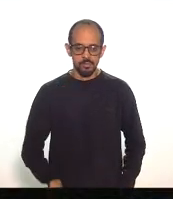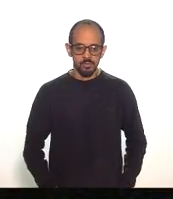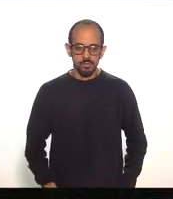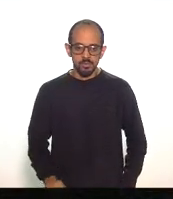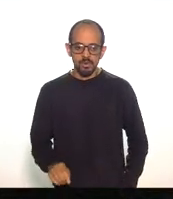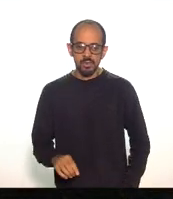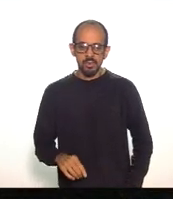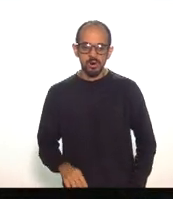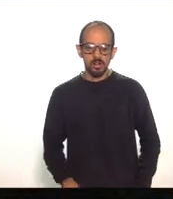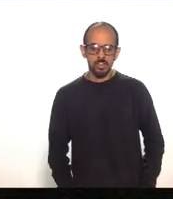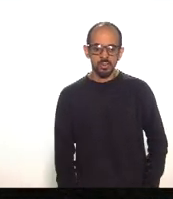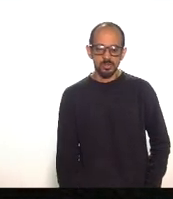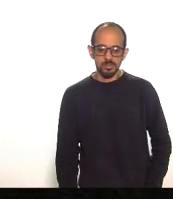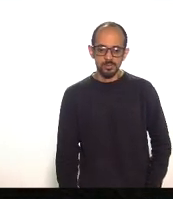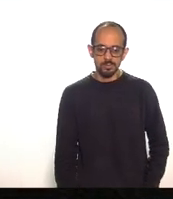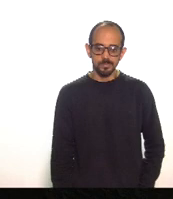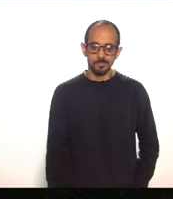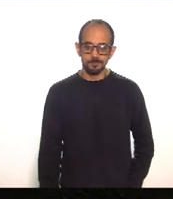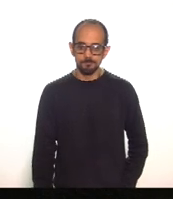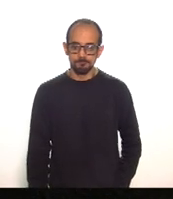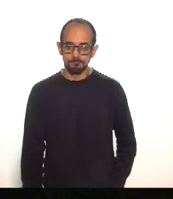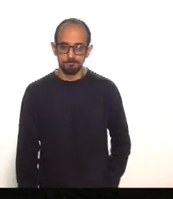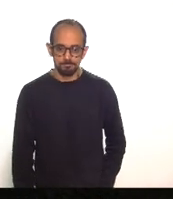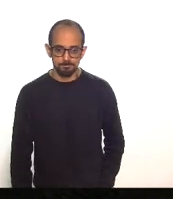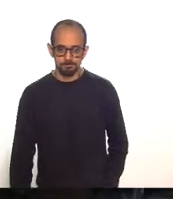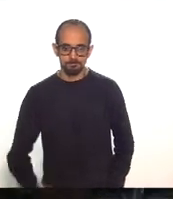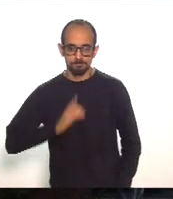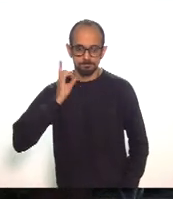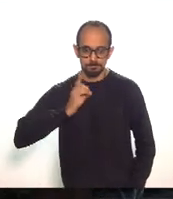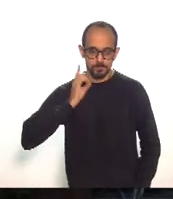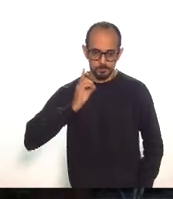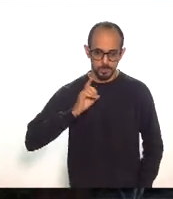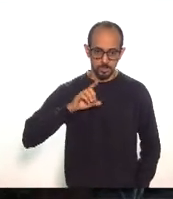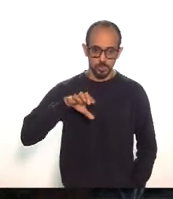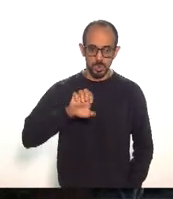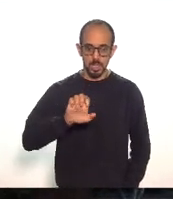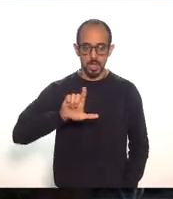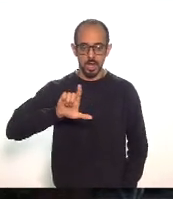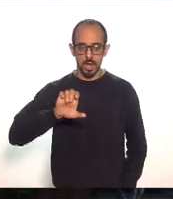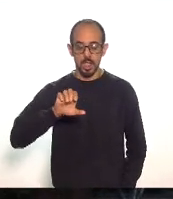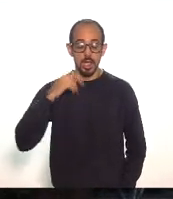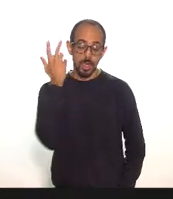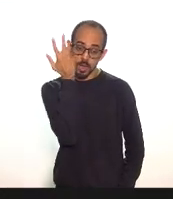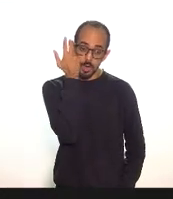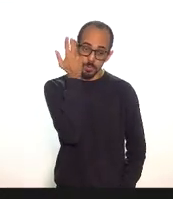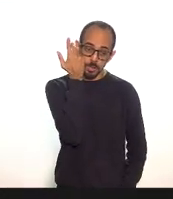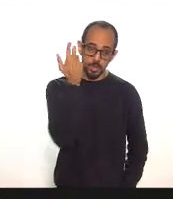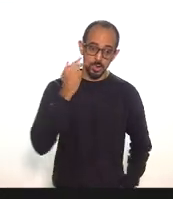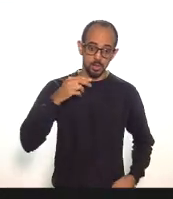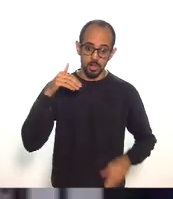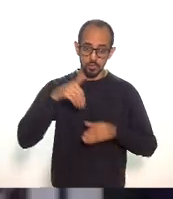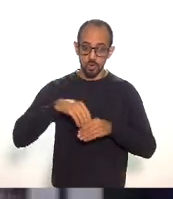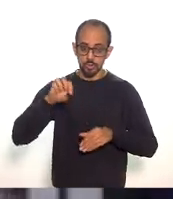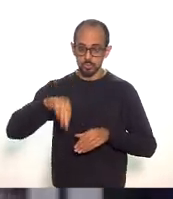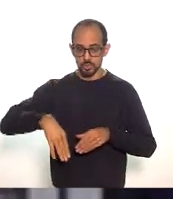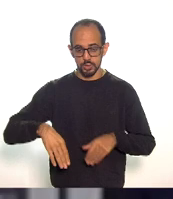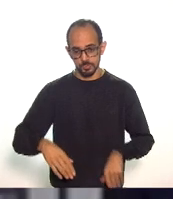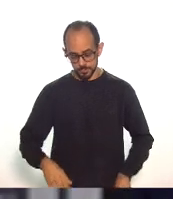Deputado doutor Deodalto. Deputado Eliomar Coelho. Voto sim,